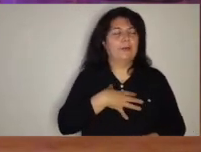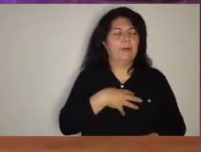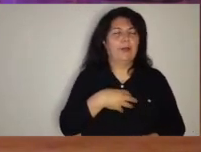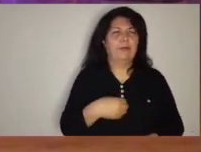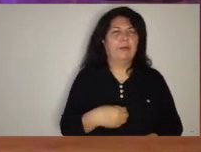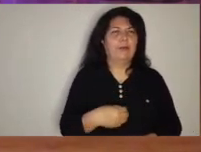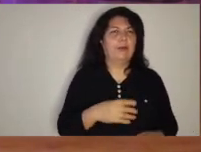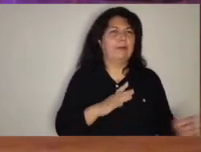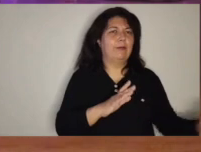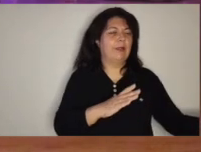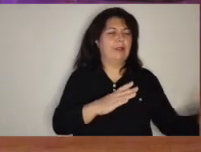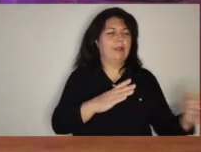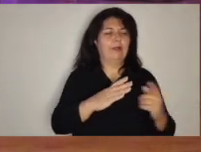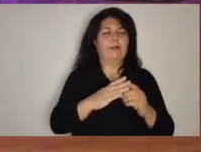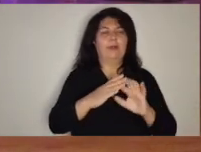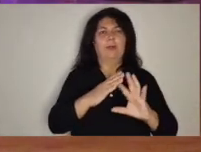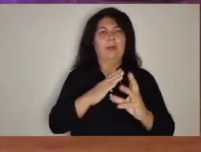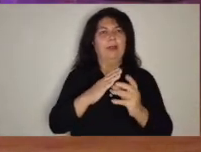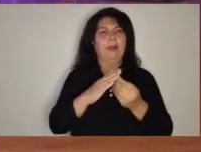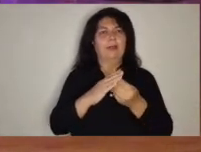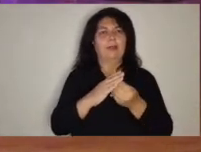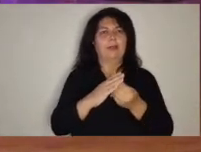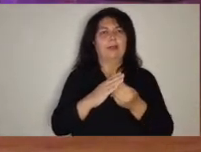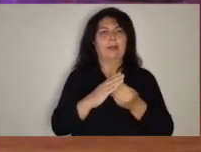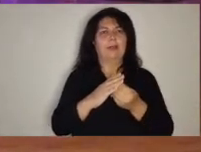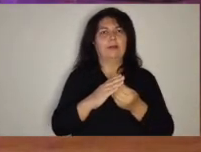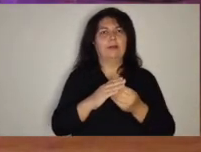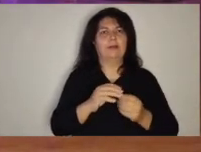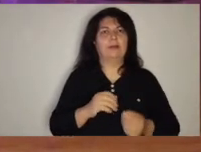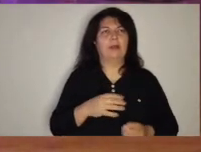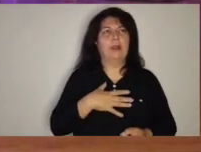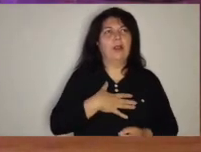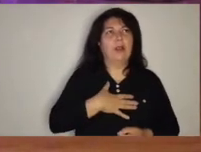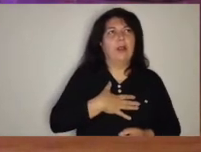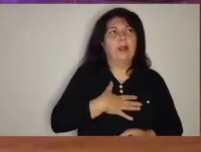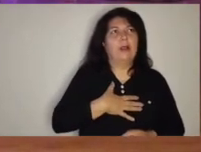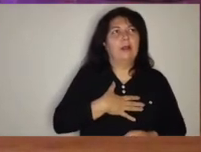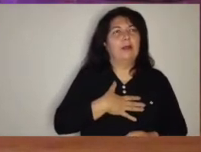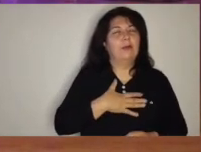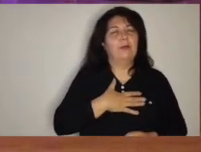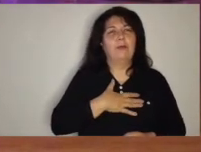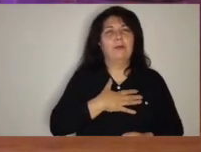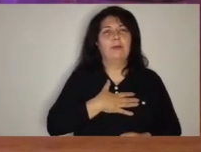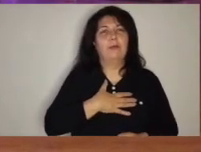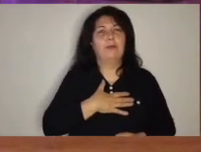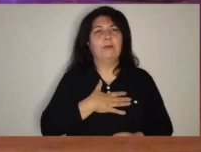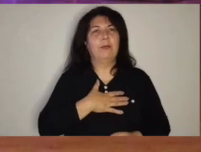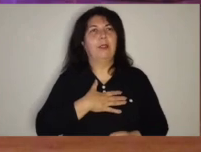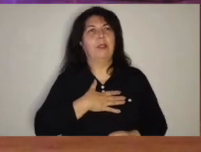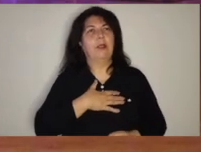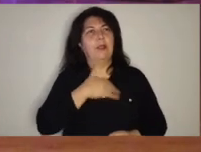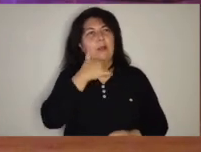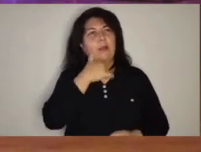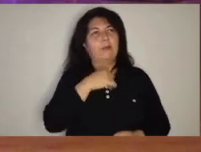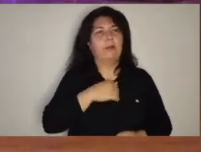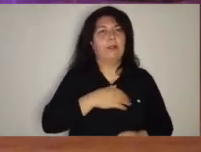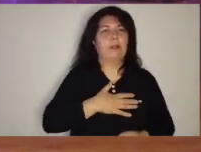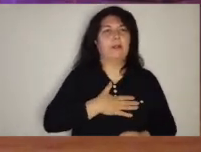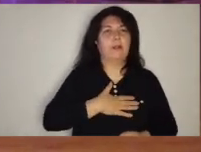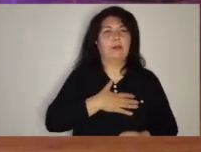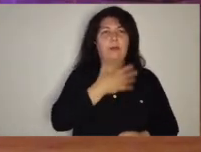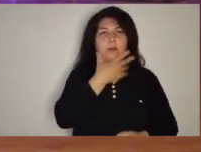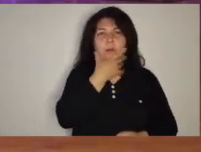filho não está na casa do Senhor, a minha filha não está na casa do Senhor. Creia, Que a semente que foi plantada, quem